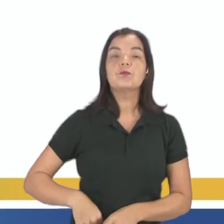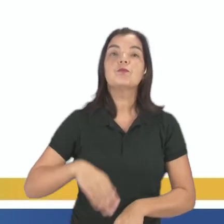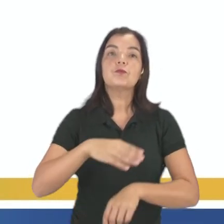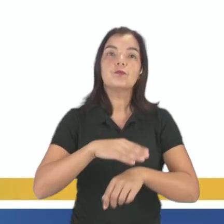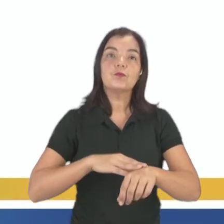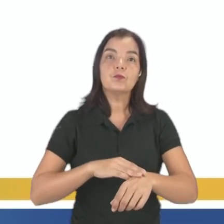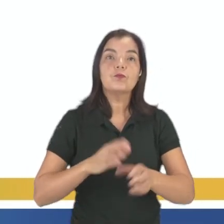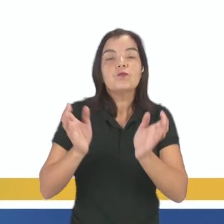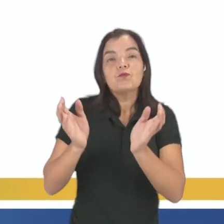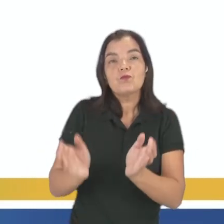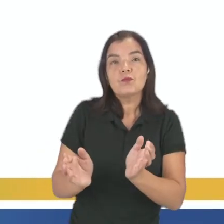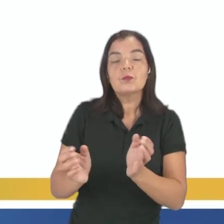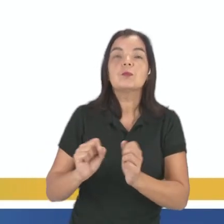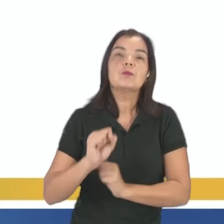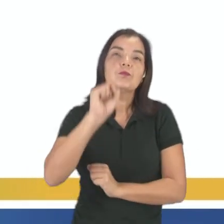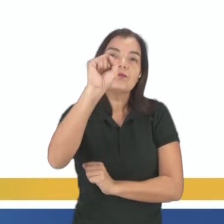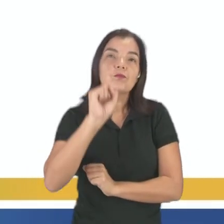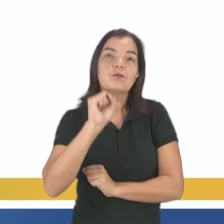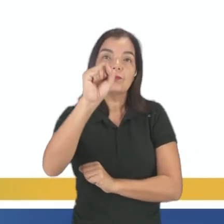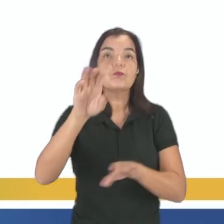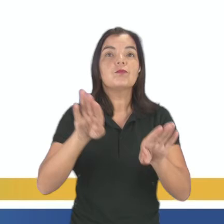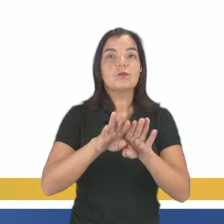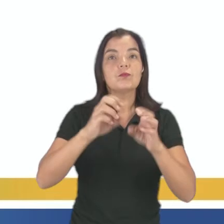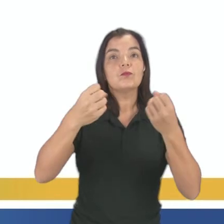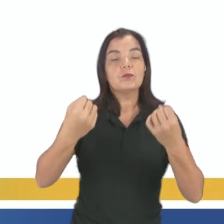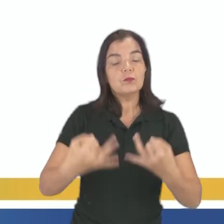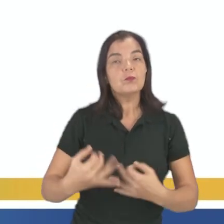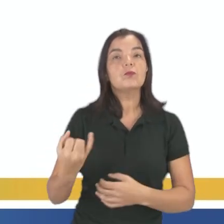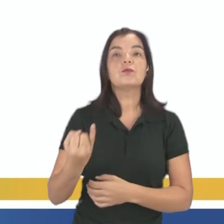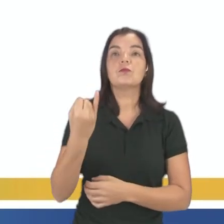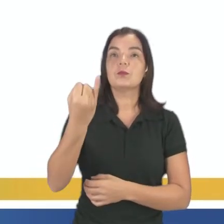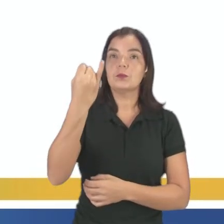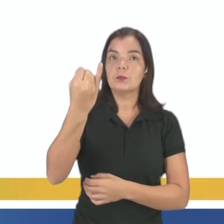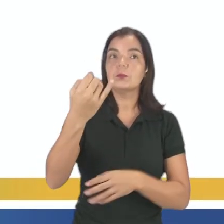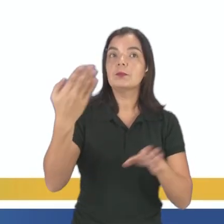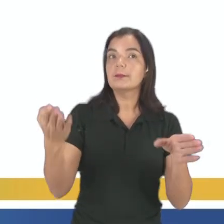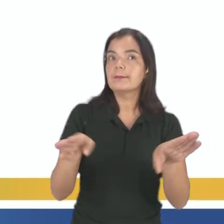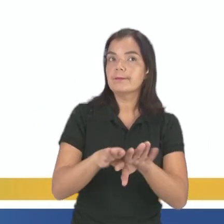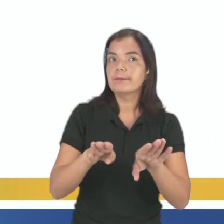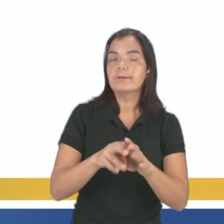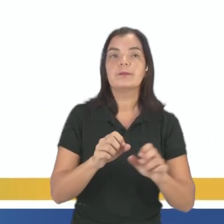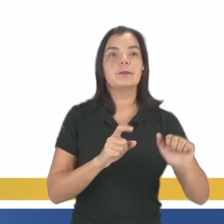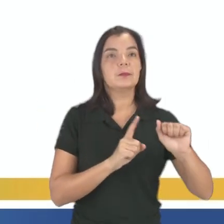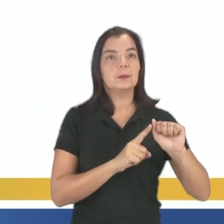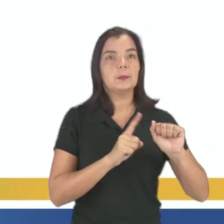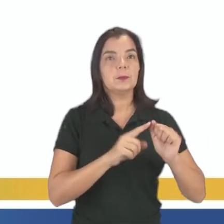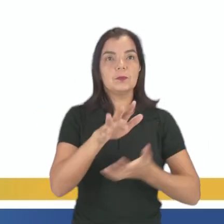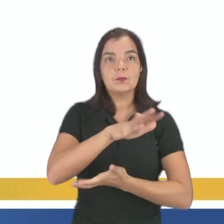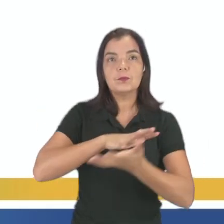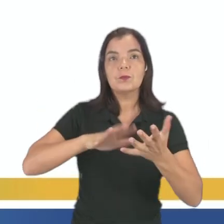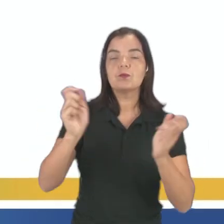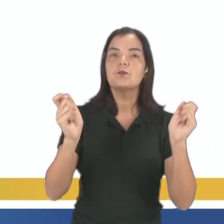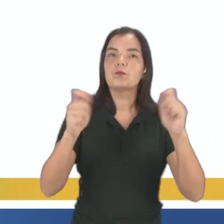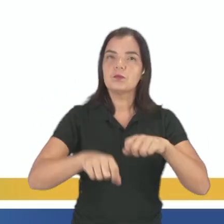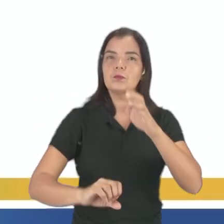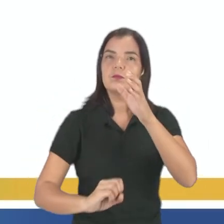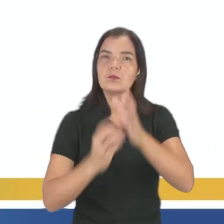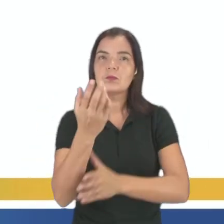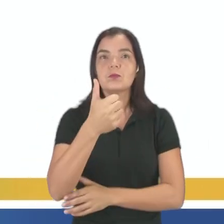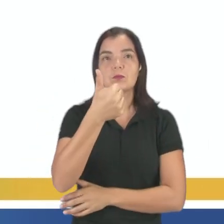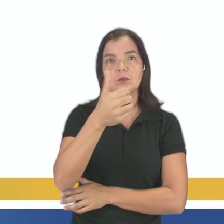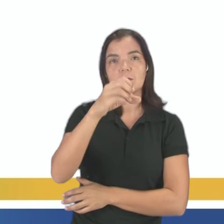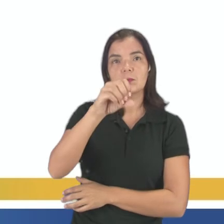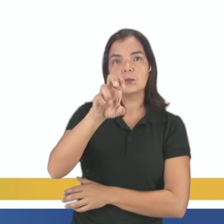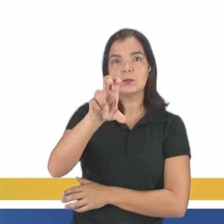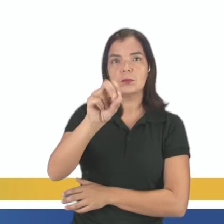chamado campo socialista, esse fato foi de suma importância, uma vez que a Revolução possibilitou a